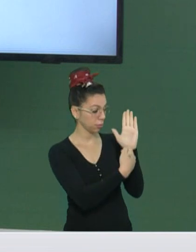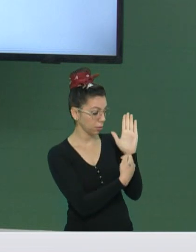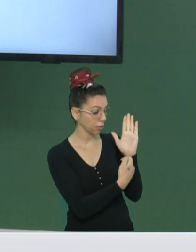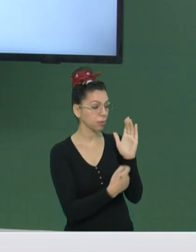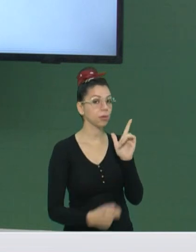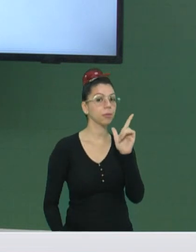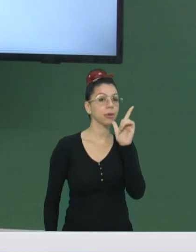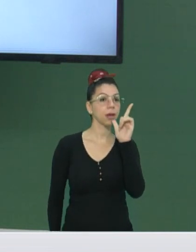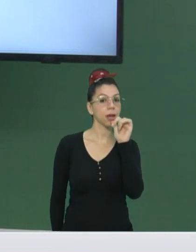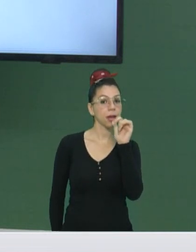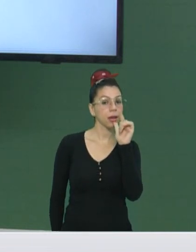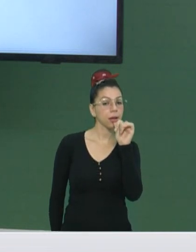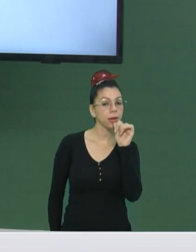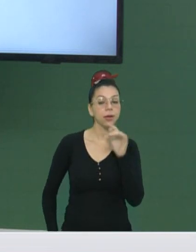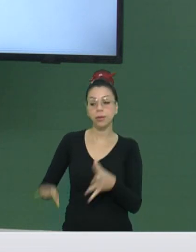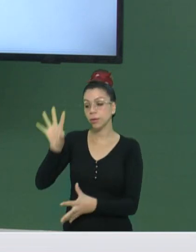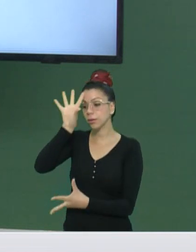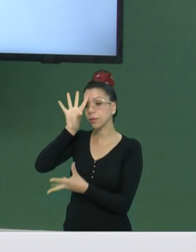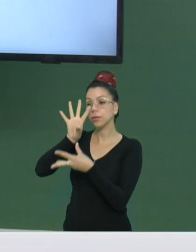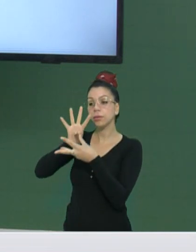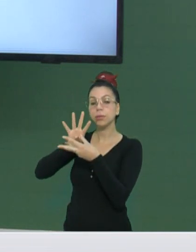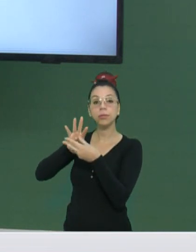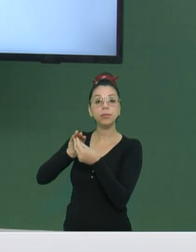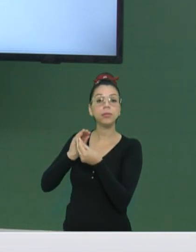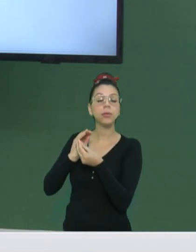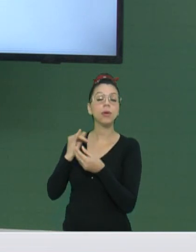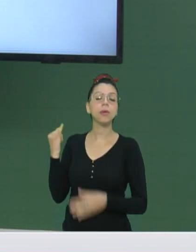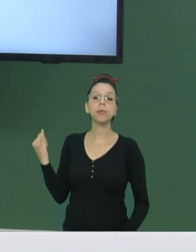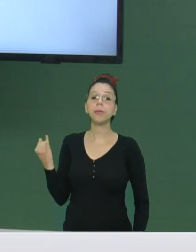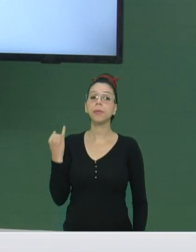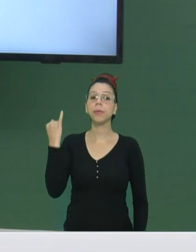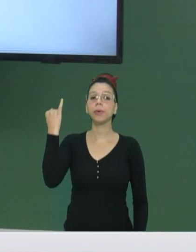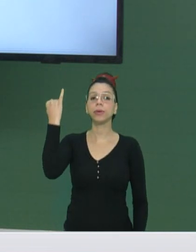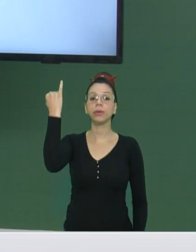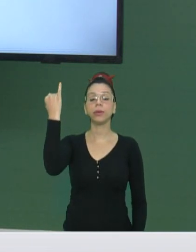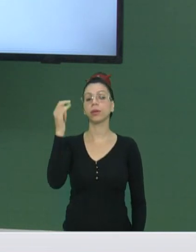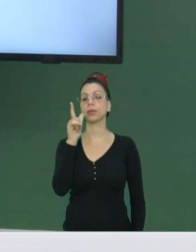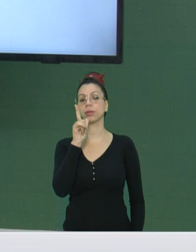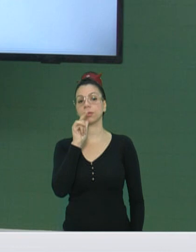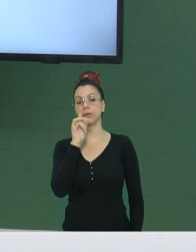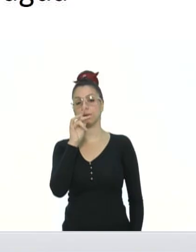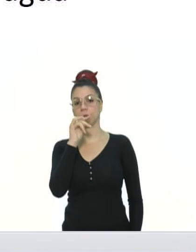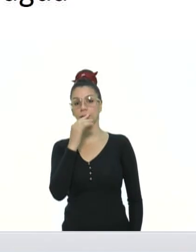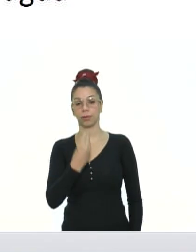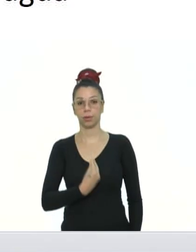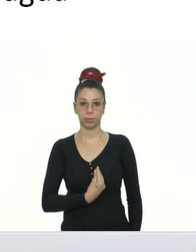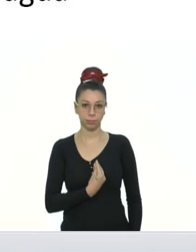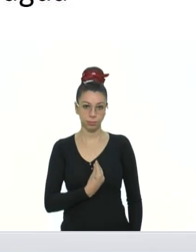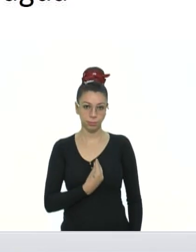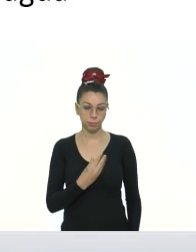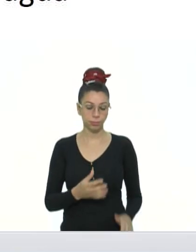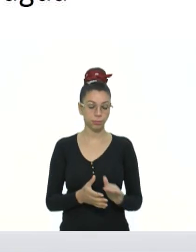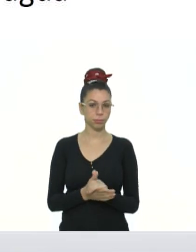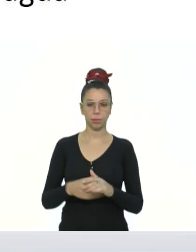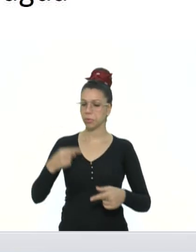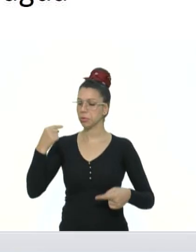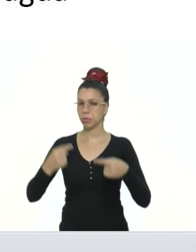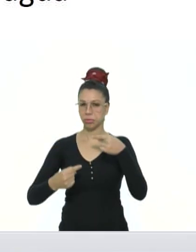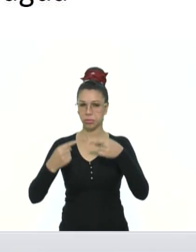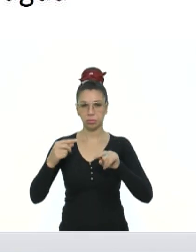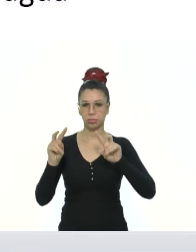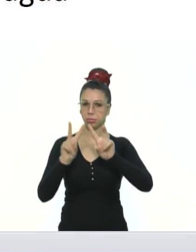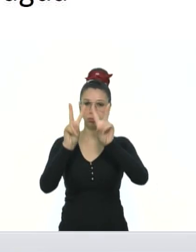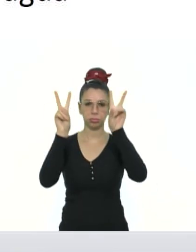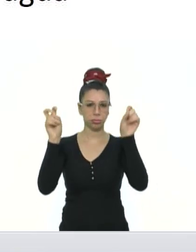água e compreenderam a importância da água nas nossas vidas, né? Nem discutimos esse